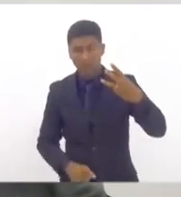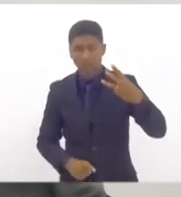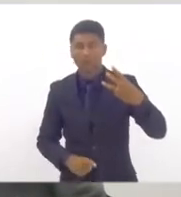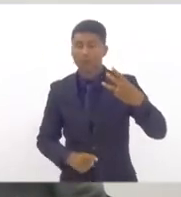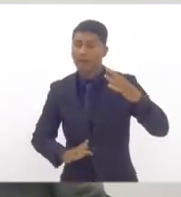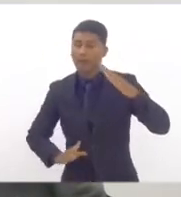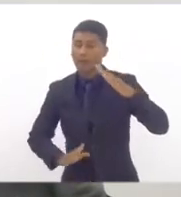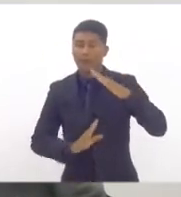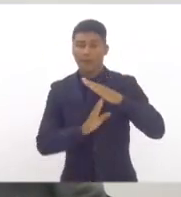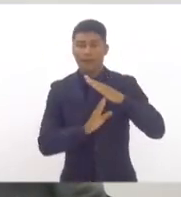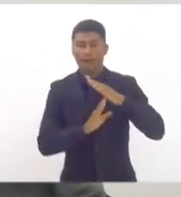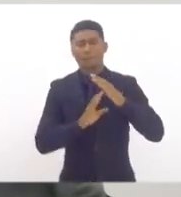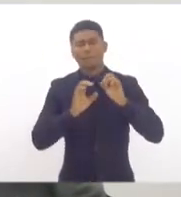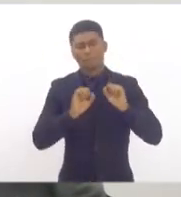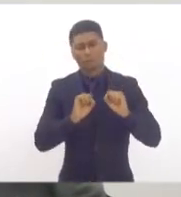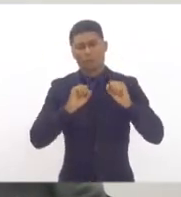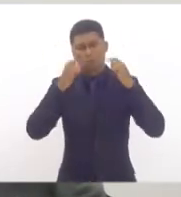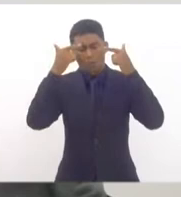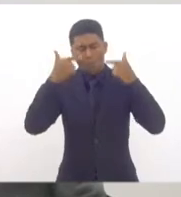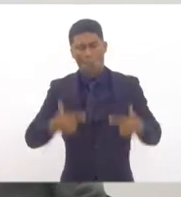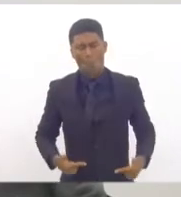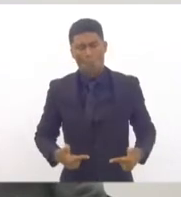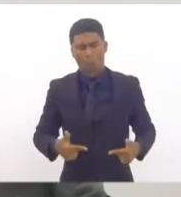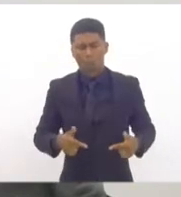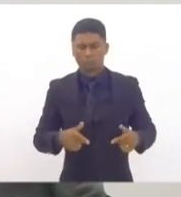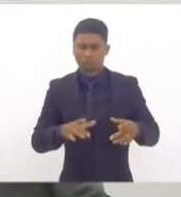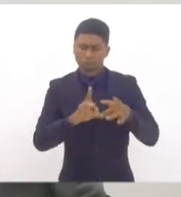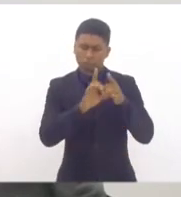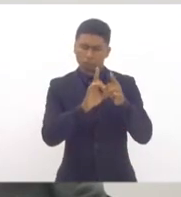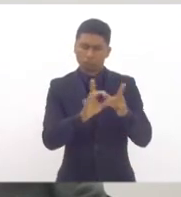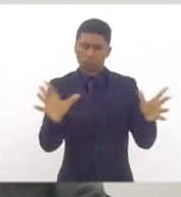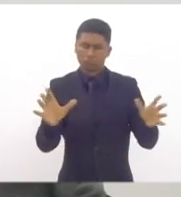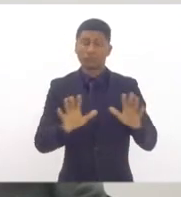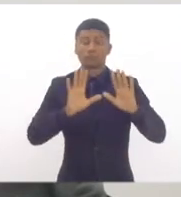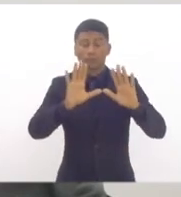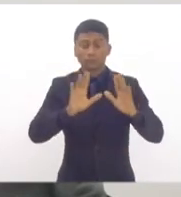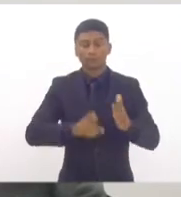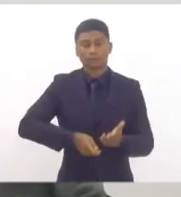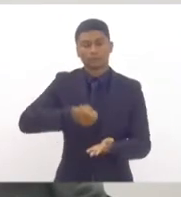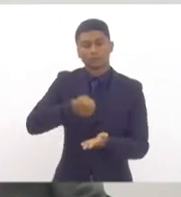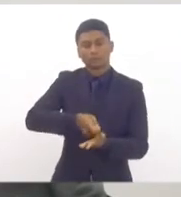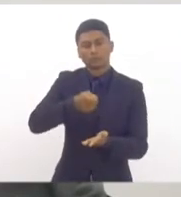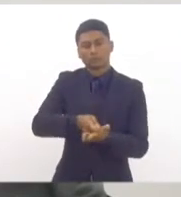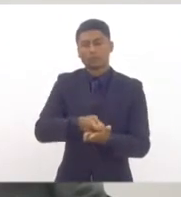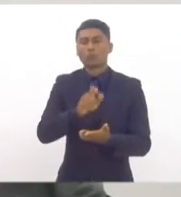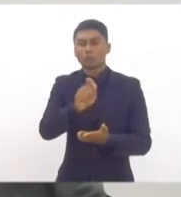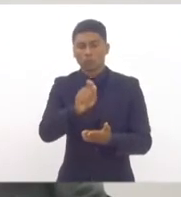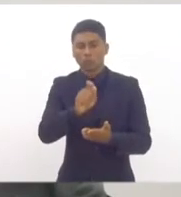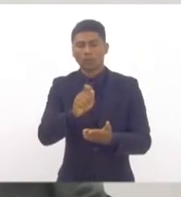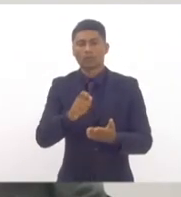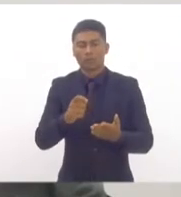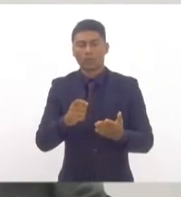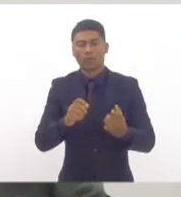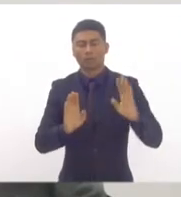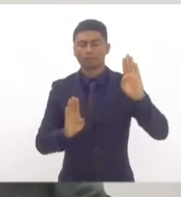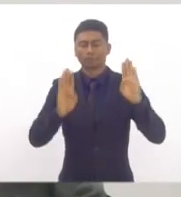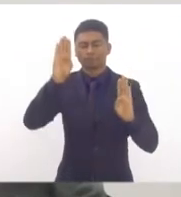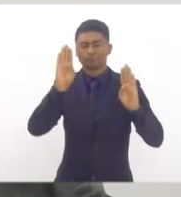né? Pode haver abstenção. E obrigatoriamente entre esses três candidatos, se a chapa